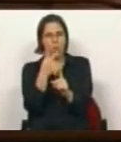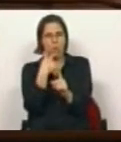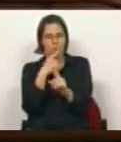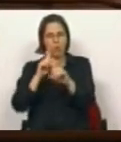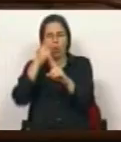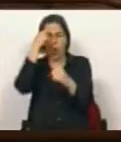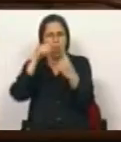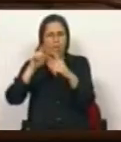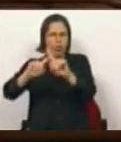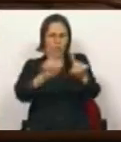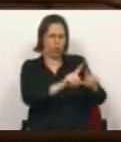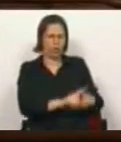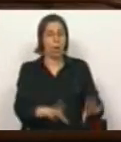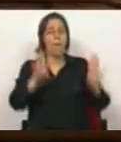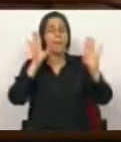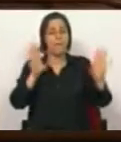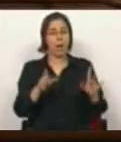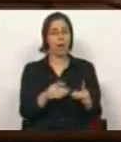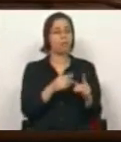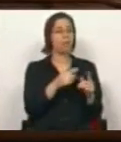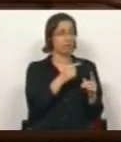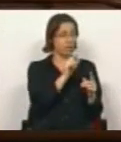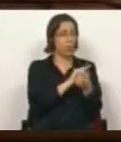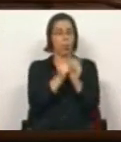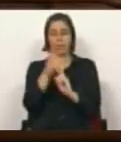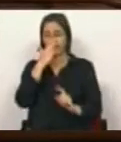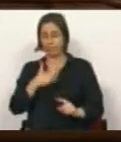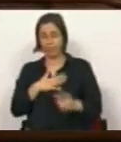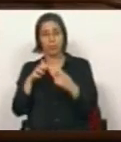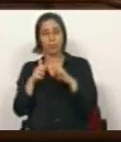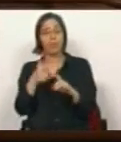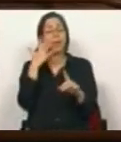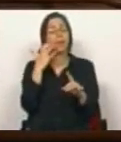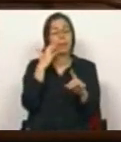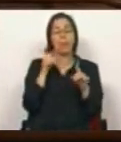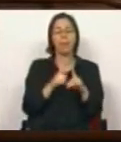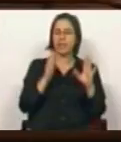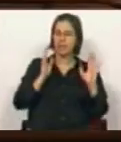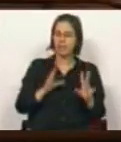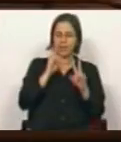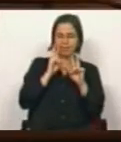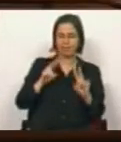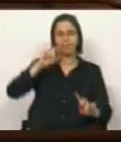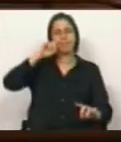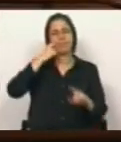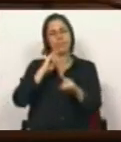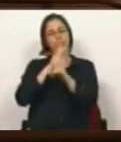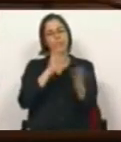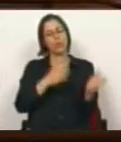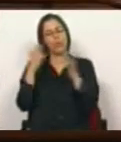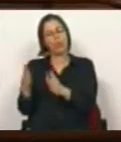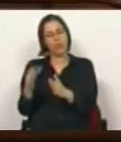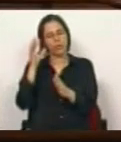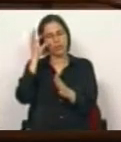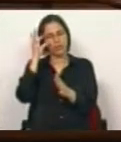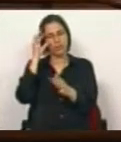mais variados fins. Mas, como não há bela sem senão, também no que diz respeito ao plástico, é preciso olhar atentamente para o outro lado, ou